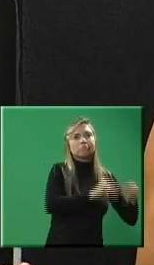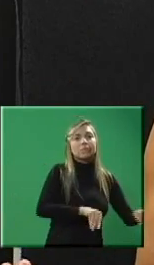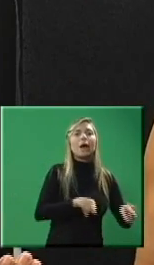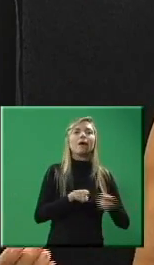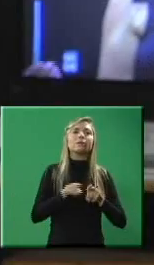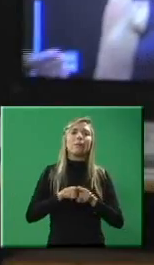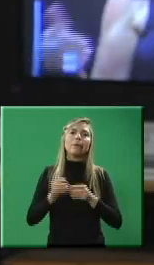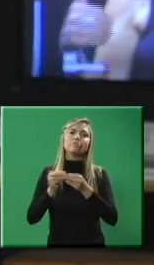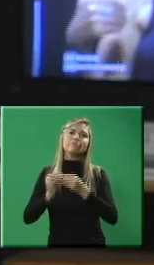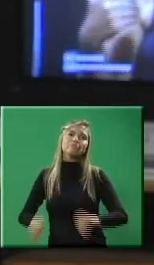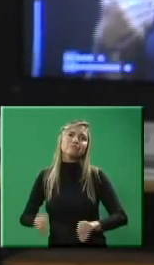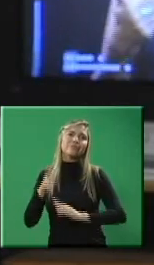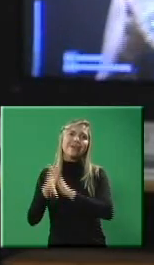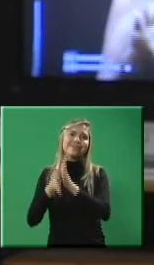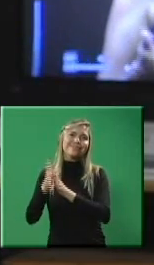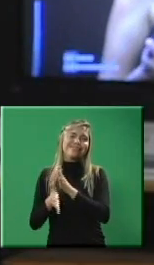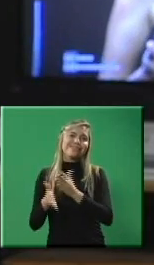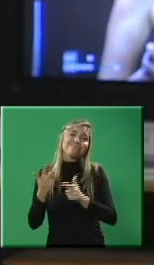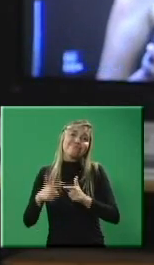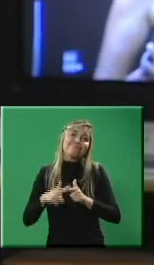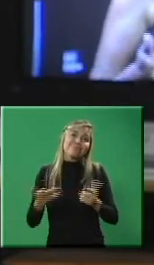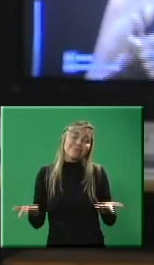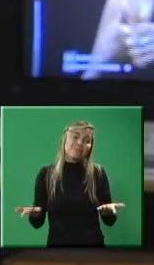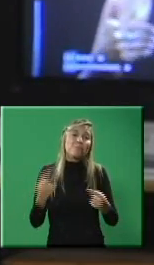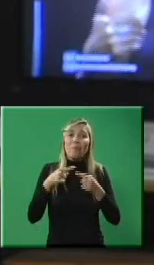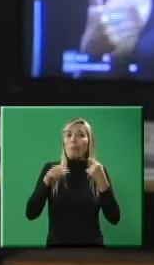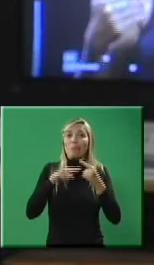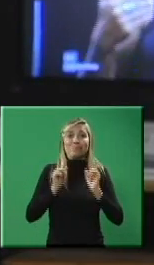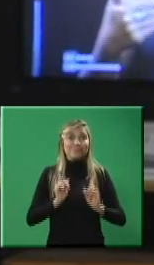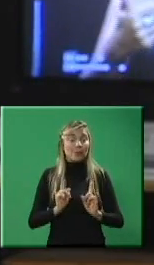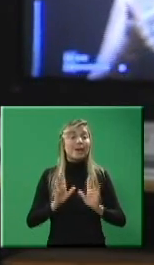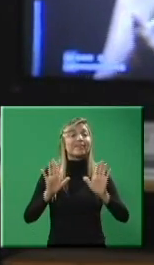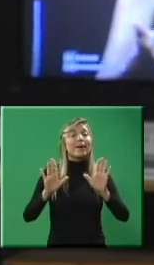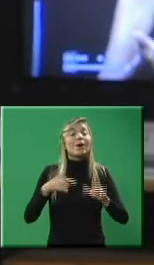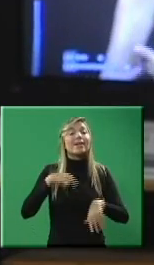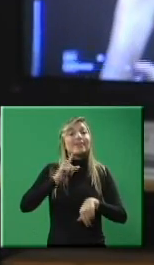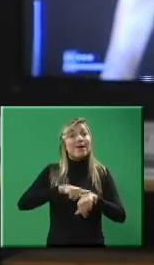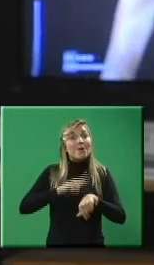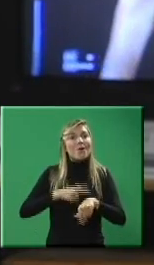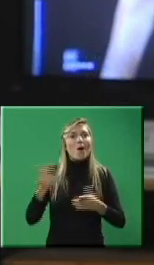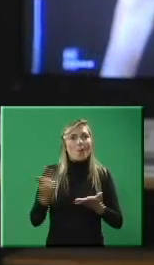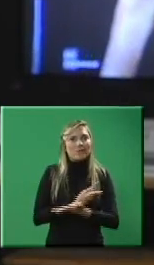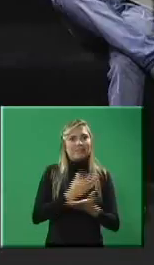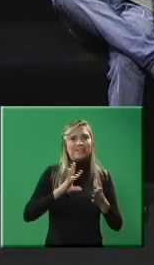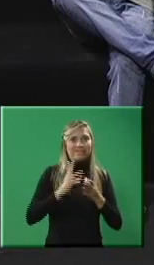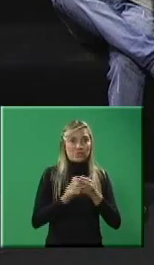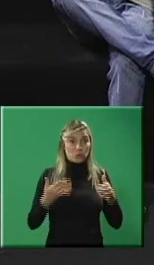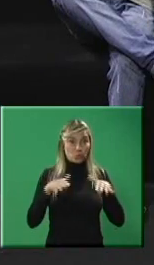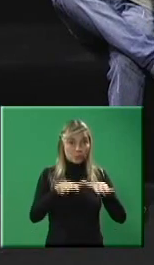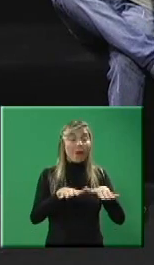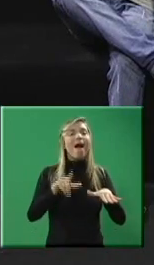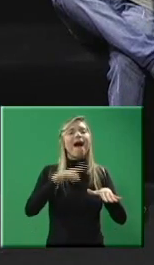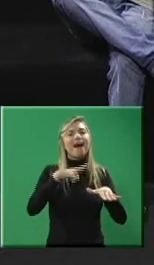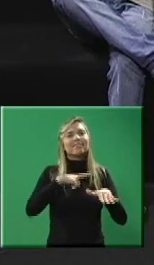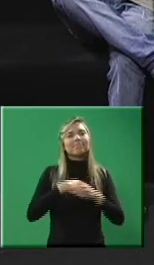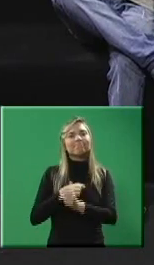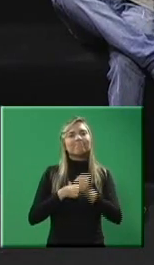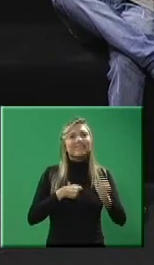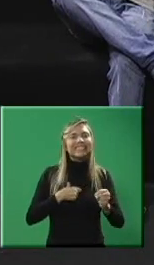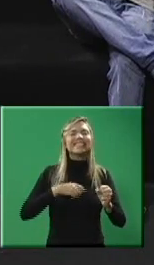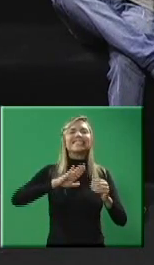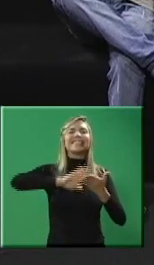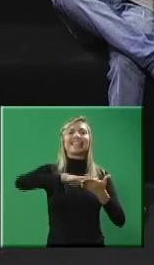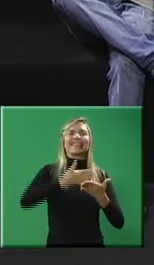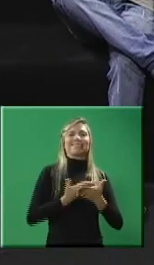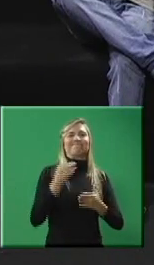língua de sinais. Então, quando este aluno é incluído, há uma exigência da presença do intérprete, o que vai fazer com